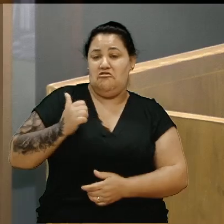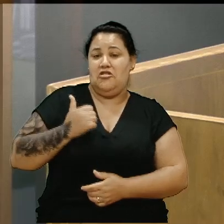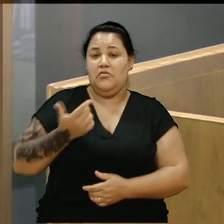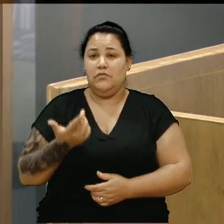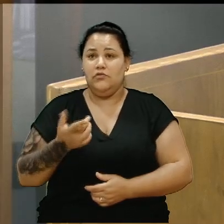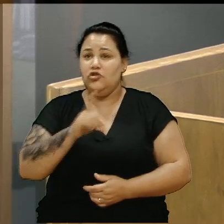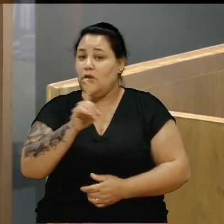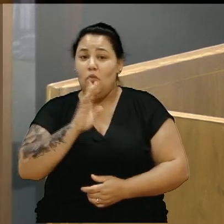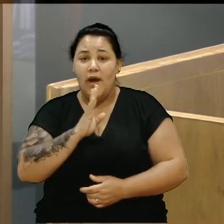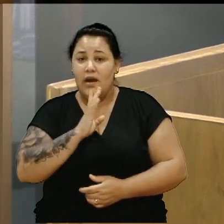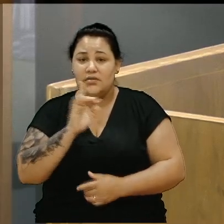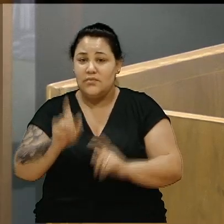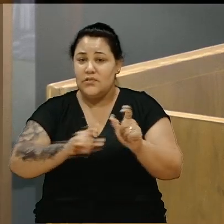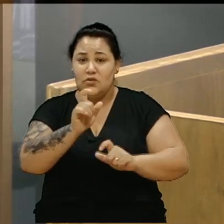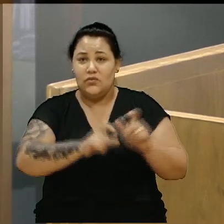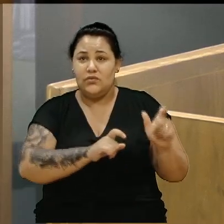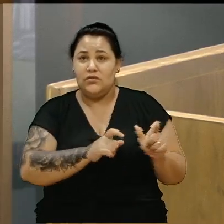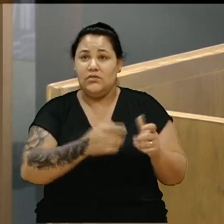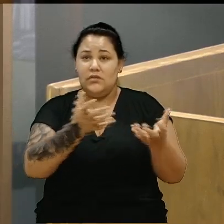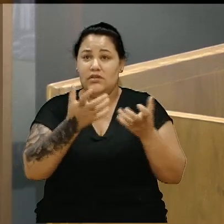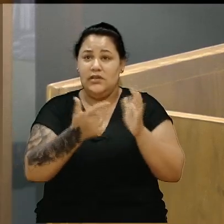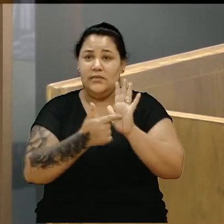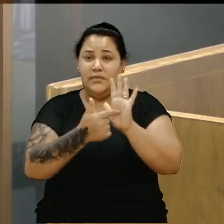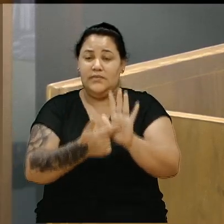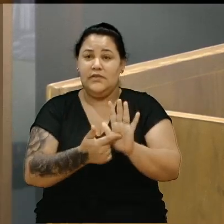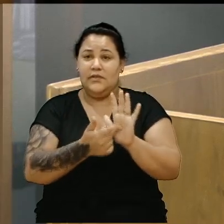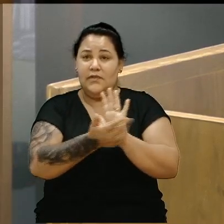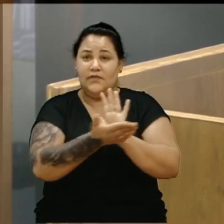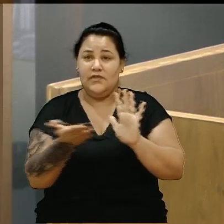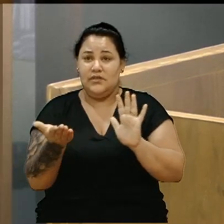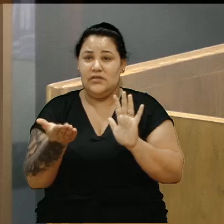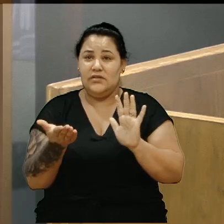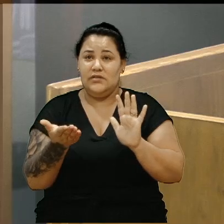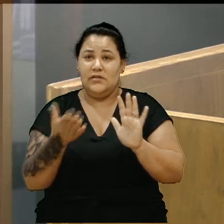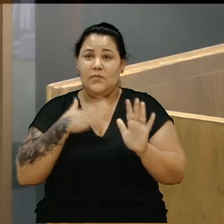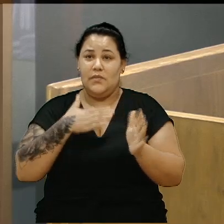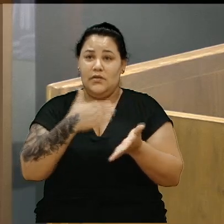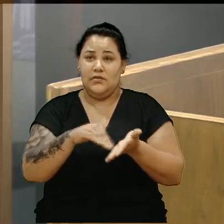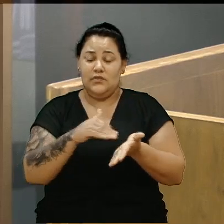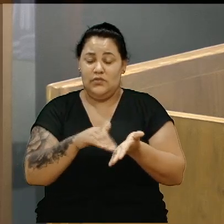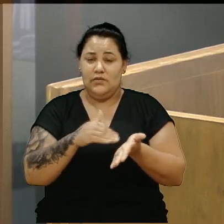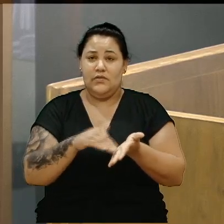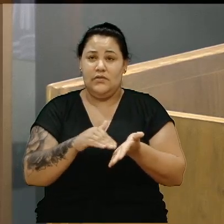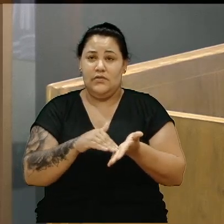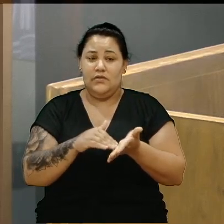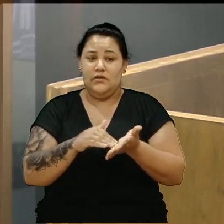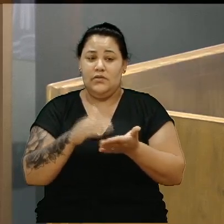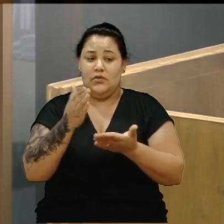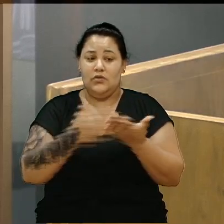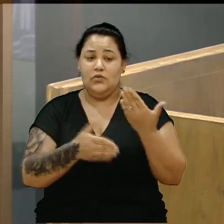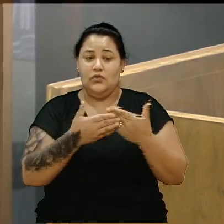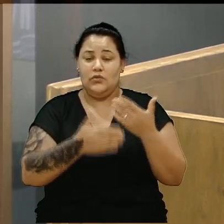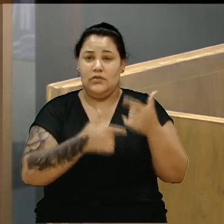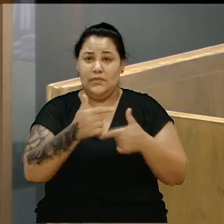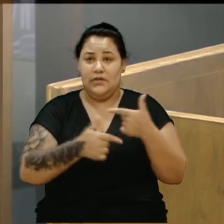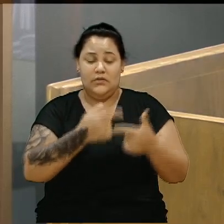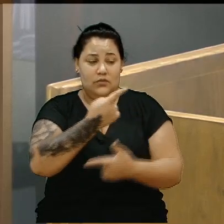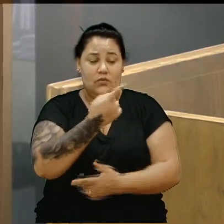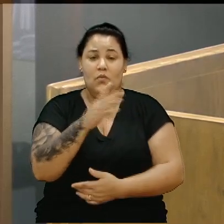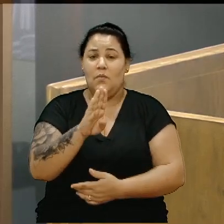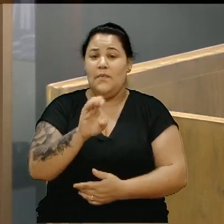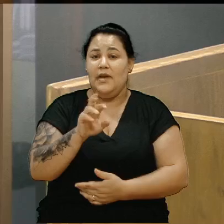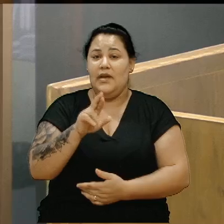as pessoas. Então, eu quero apresentar aqui para vocês o meu gabinete, que estão todos aqui, o Bernardo, que está